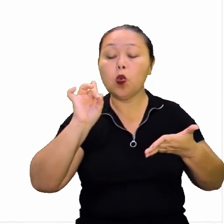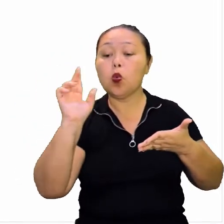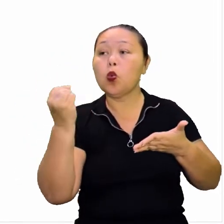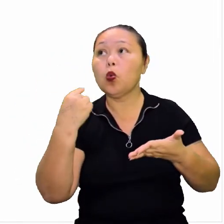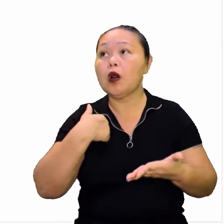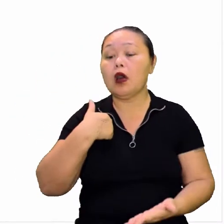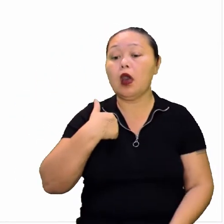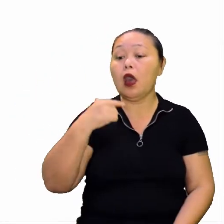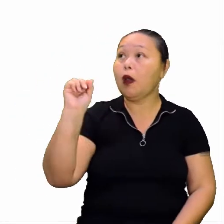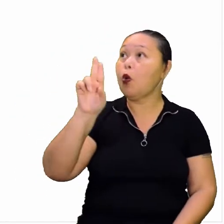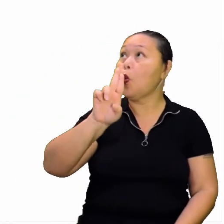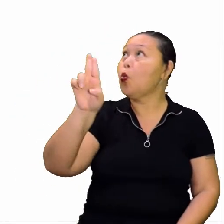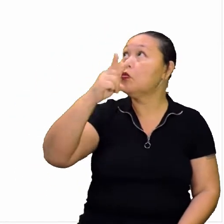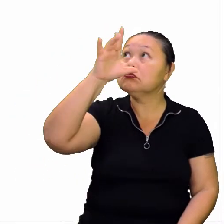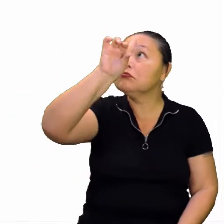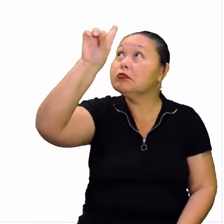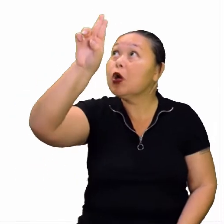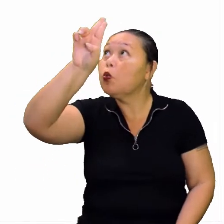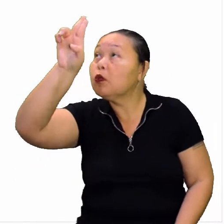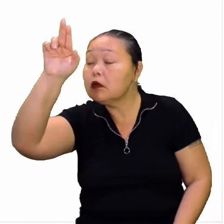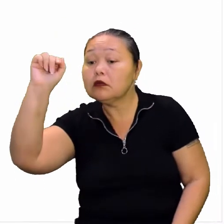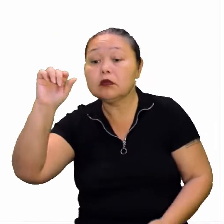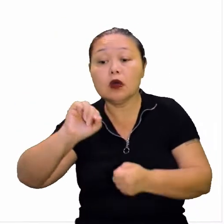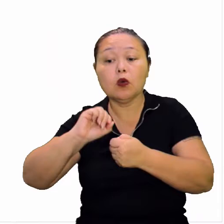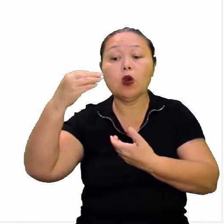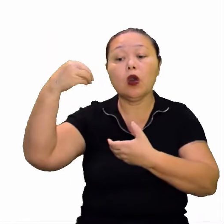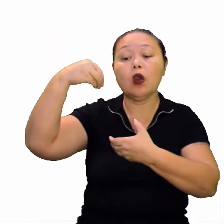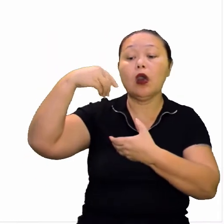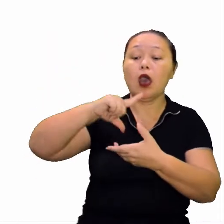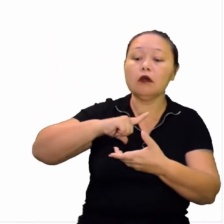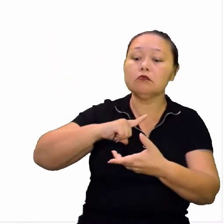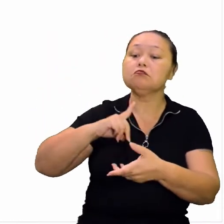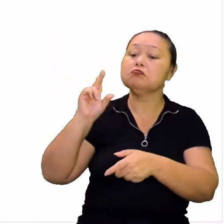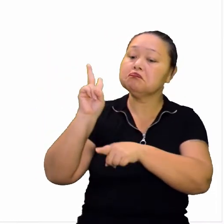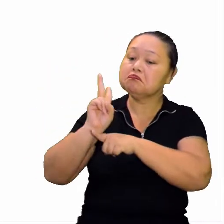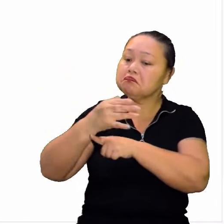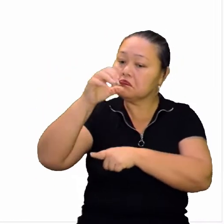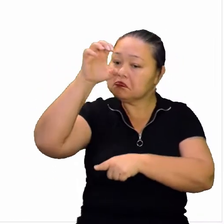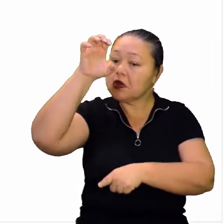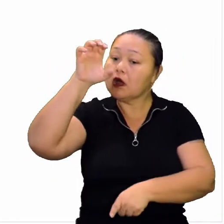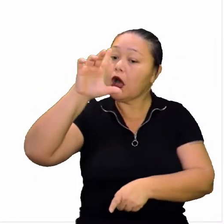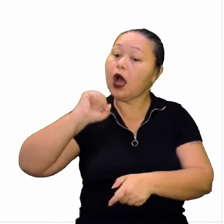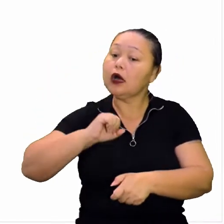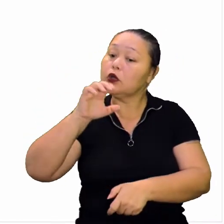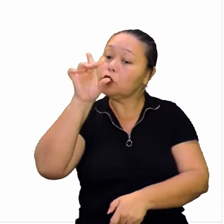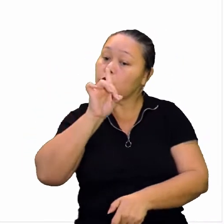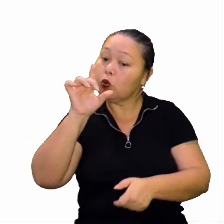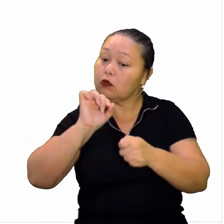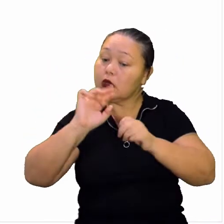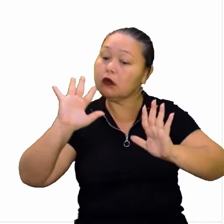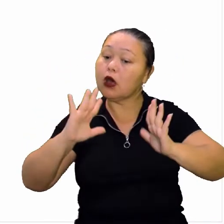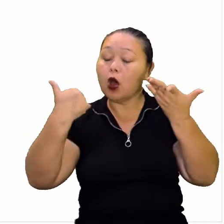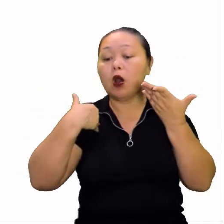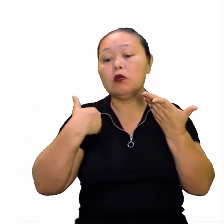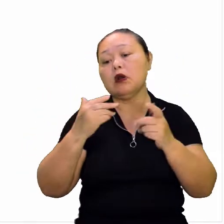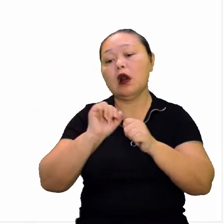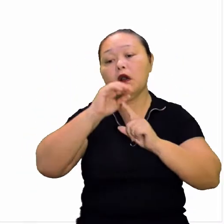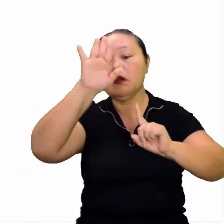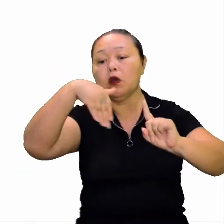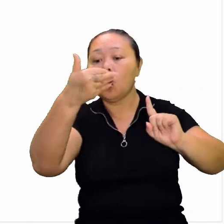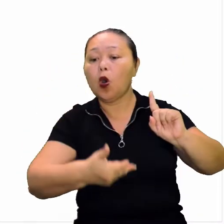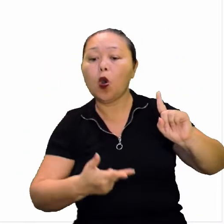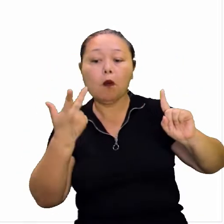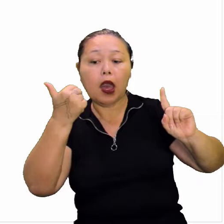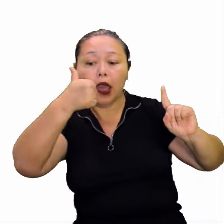seu santo nome em vão. Guardar os domingos e festa. Honrar pai e mãe.